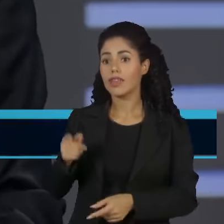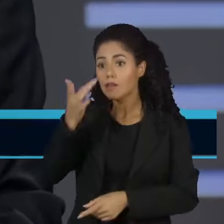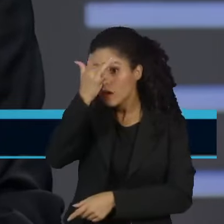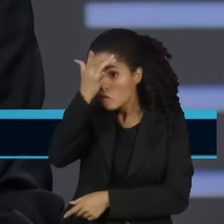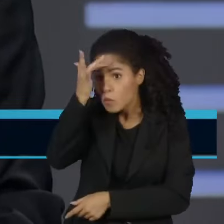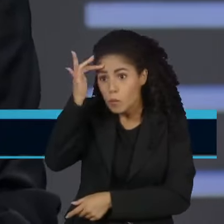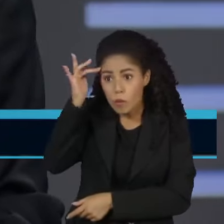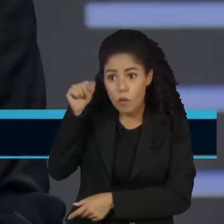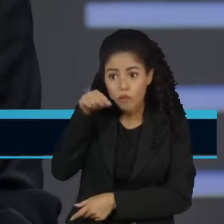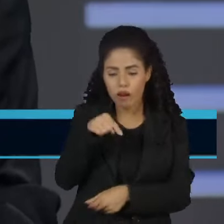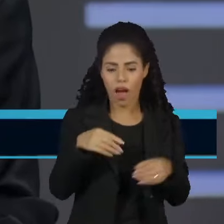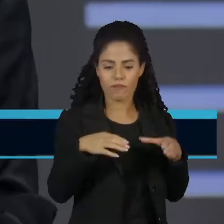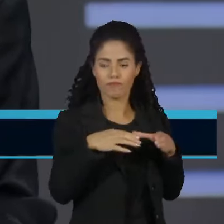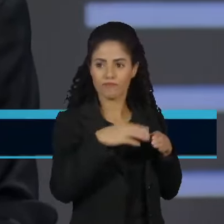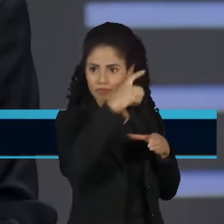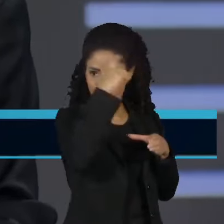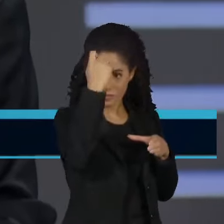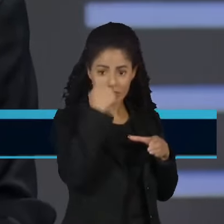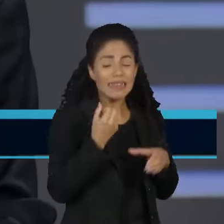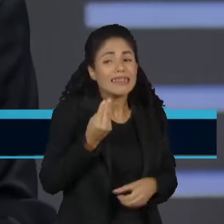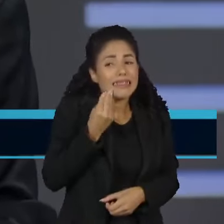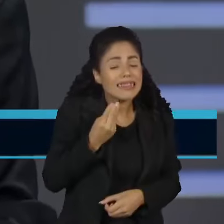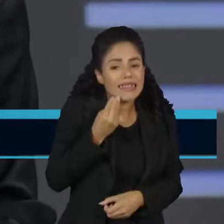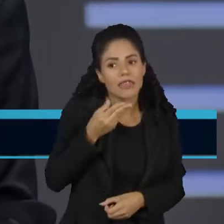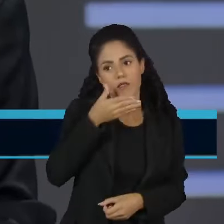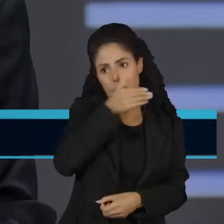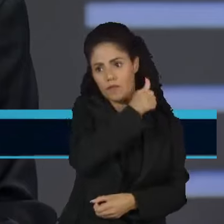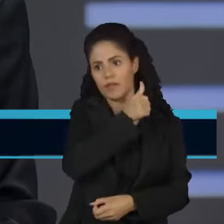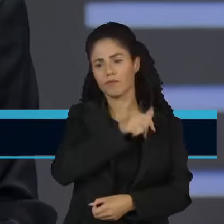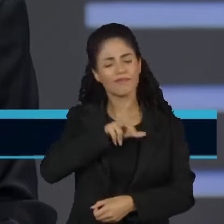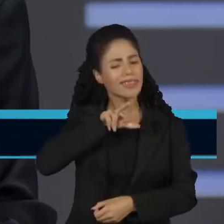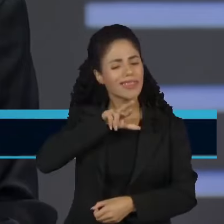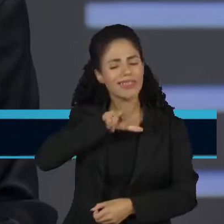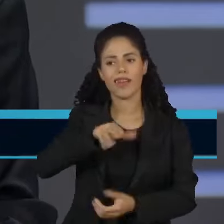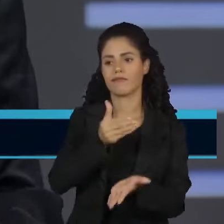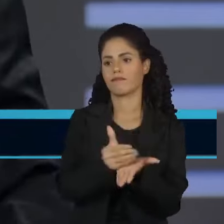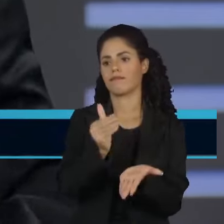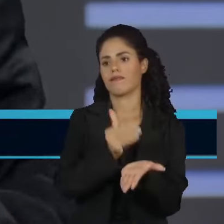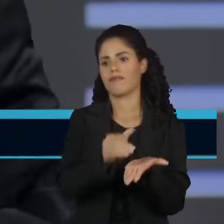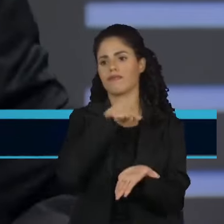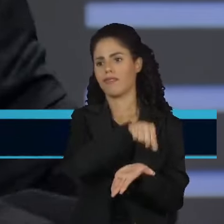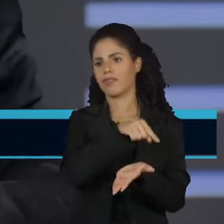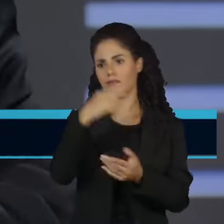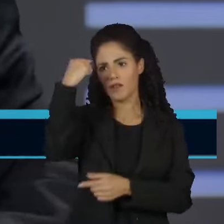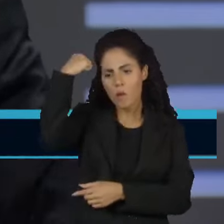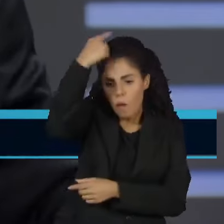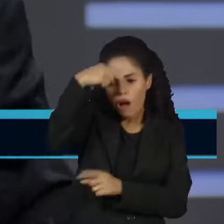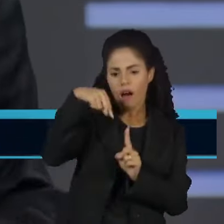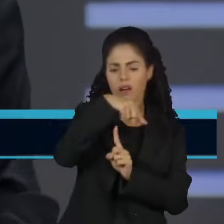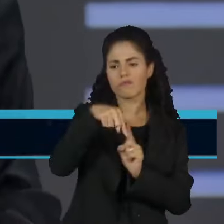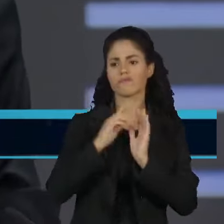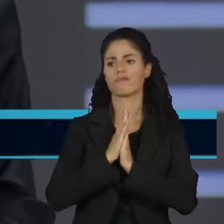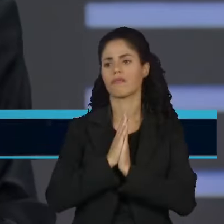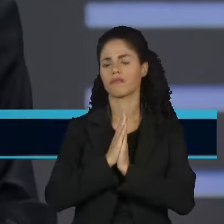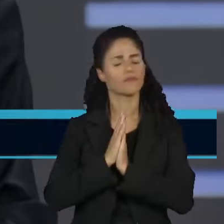lutando contra o Hamas, porque o Hamas quer destruir Israel. Não tem nada a ver com santidade. Extremamente res do chão.